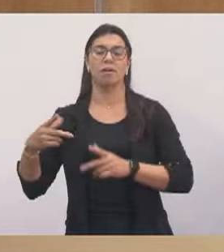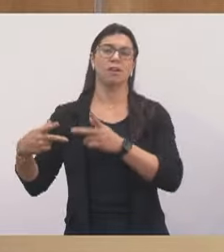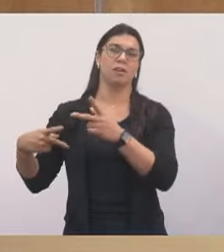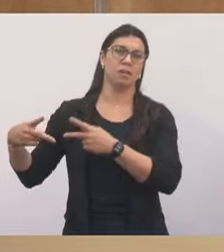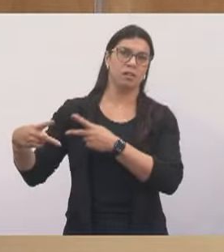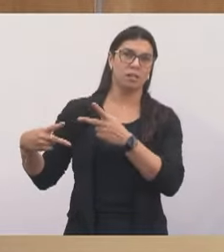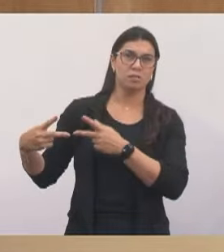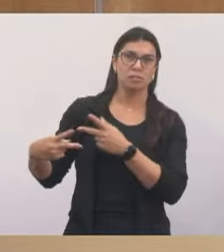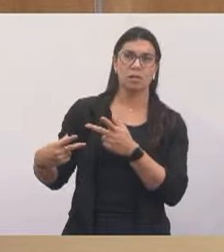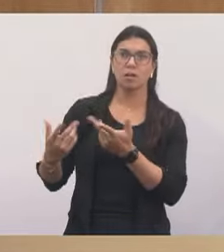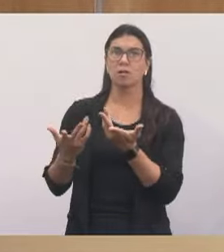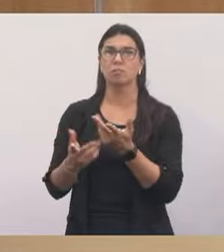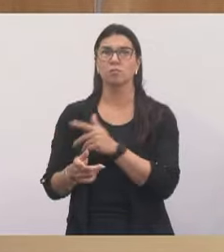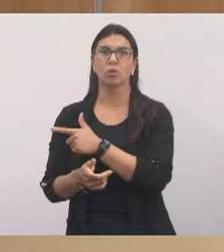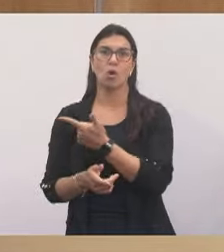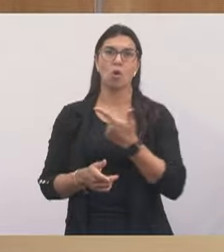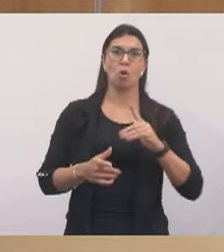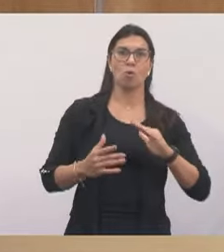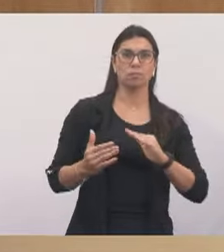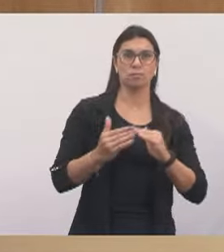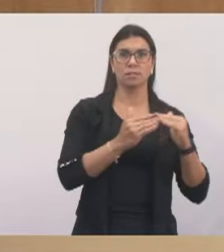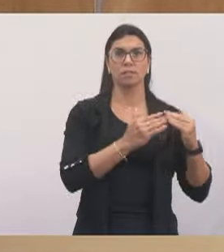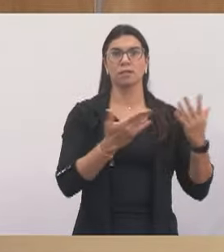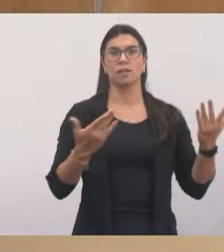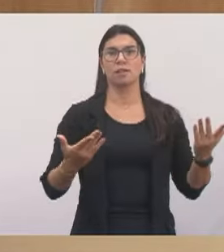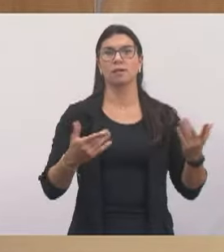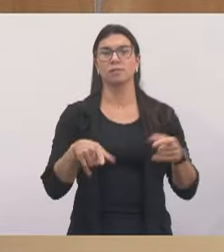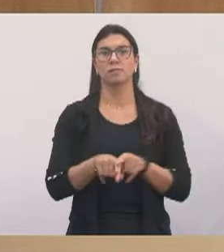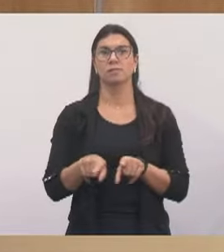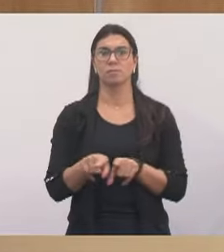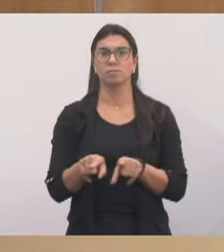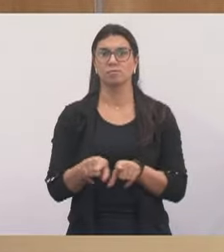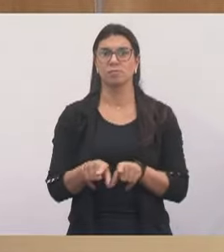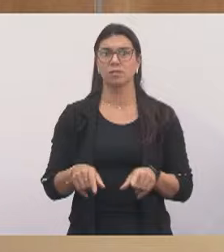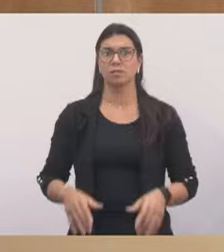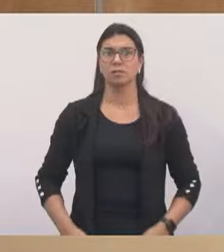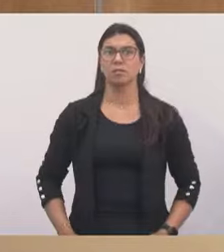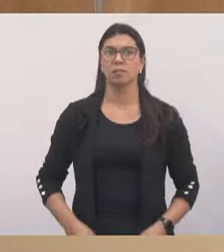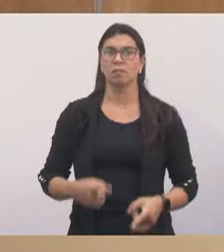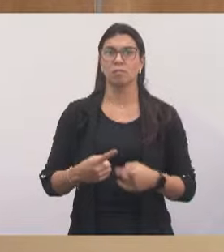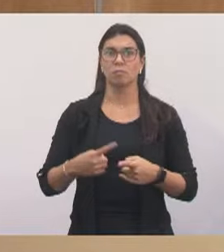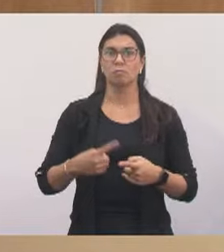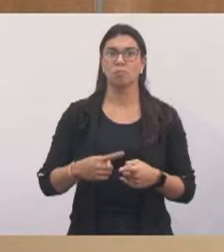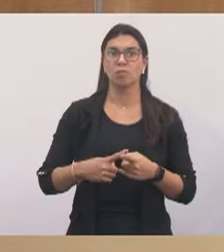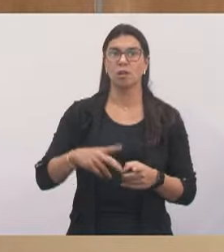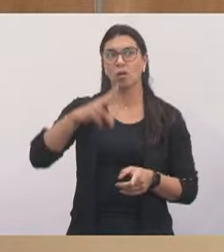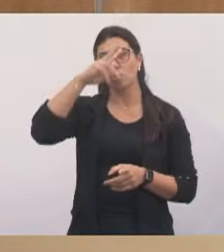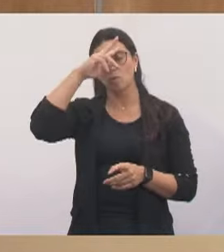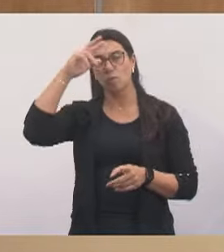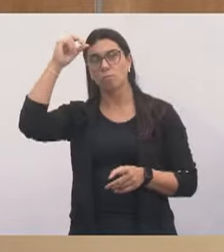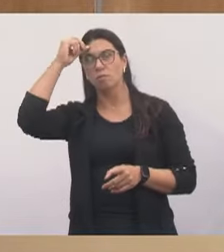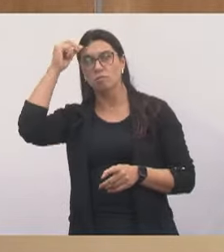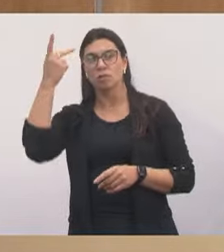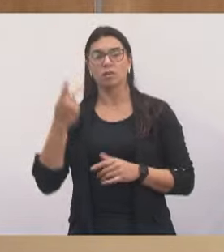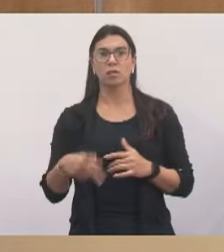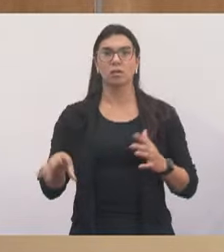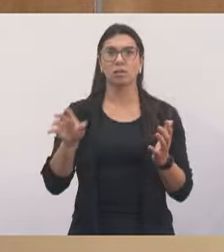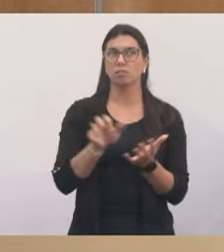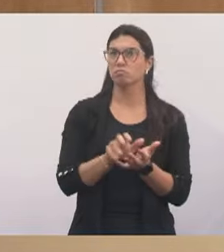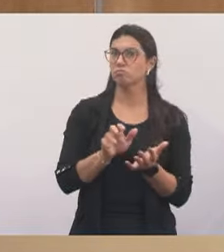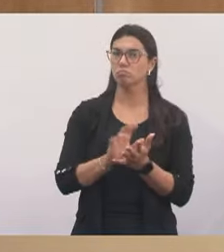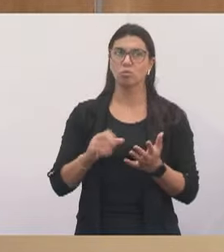acabar com o Campo Grande. Já estão, né, Roninha? Porque o prefeito não quis assinar o decreto de desapropriação, né? É uma pena, né? Então,